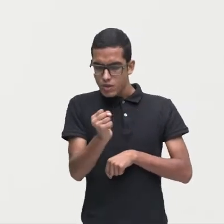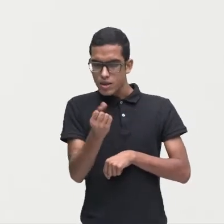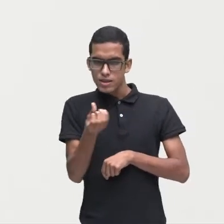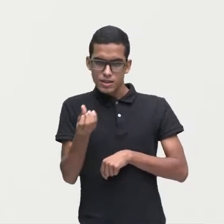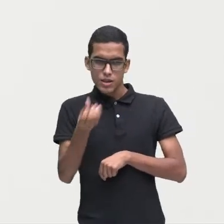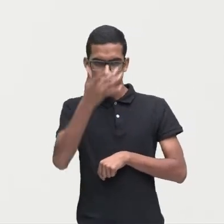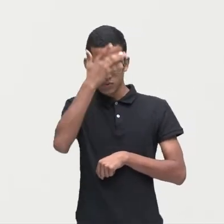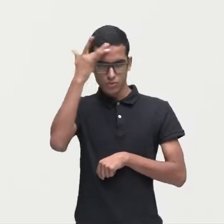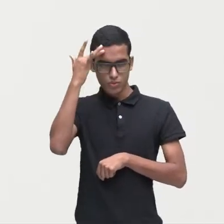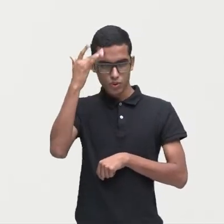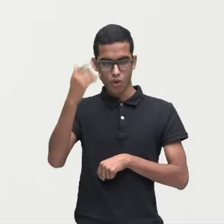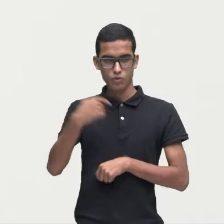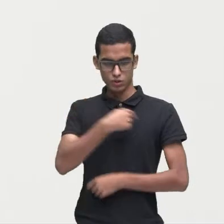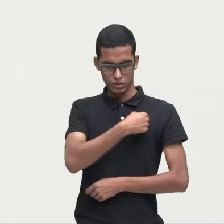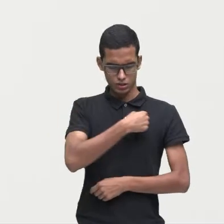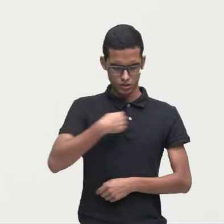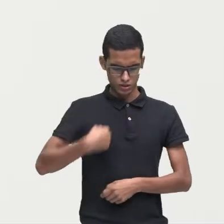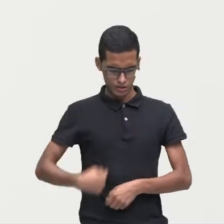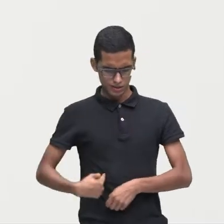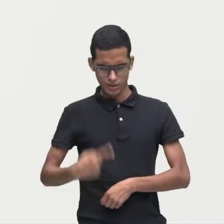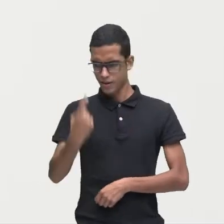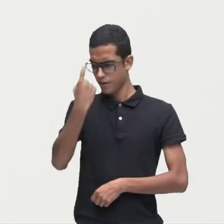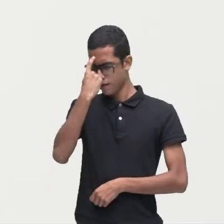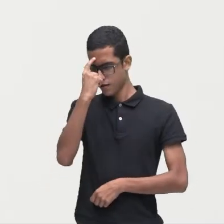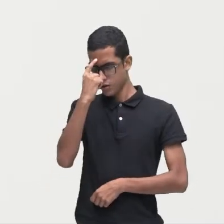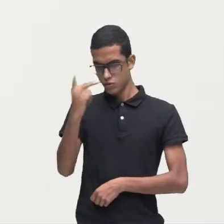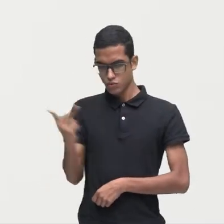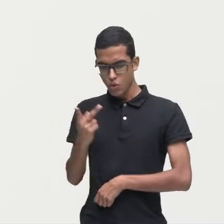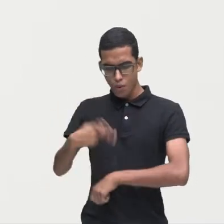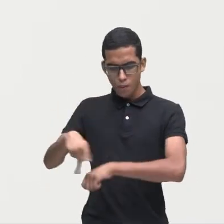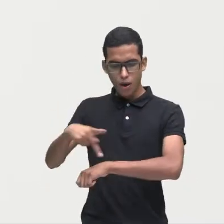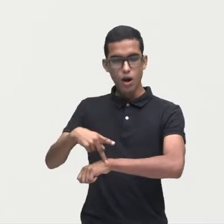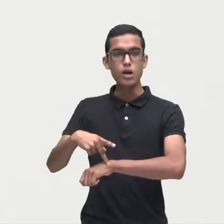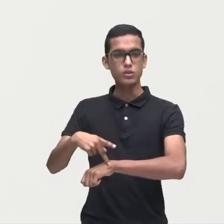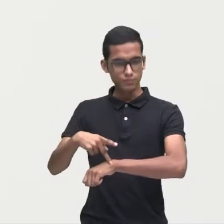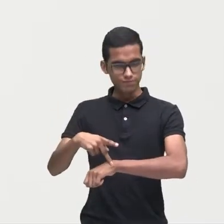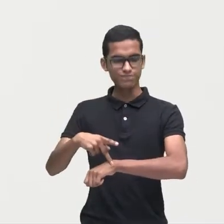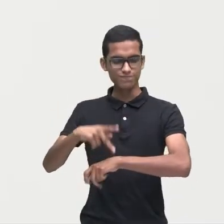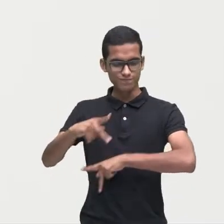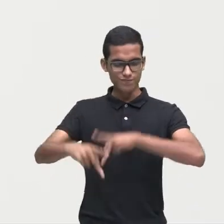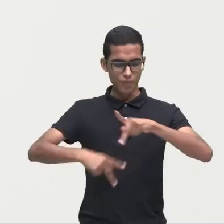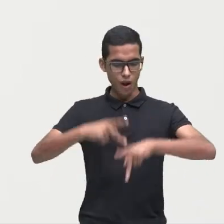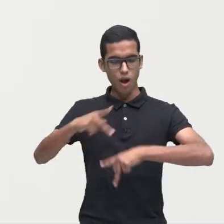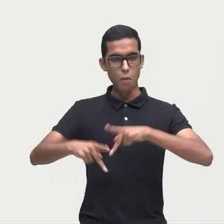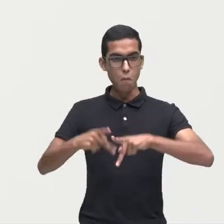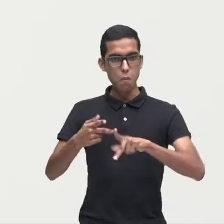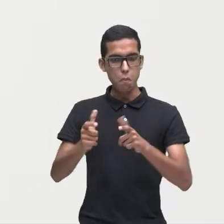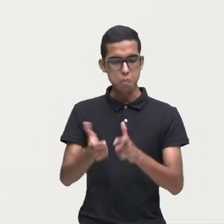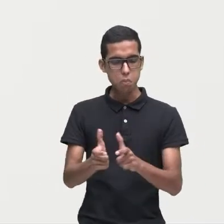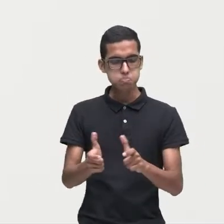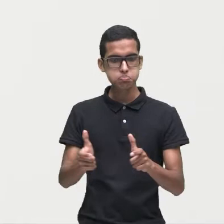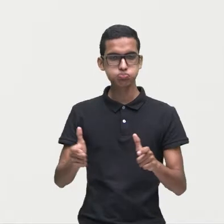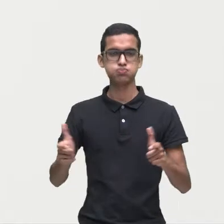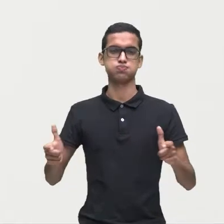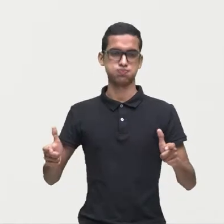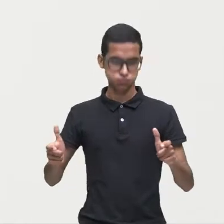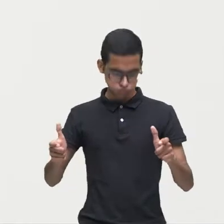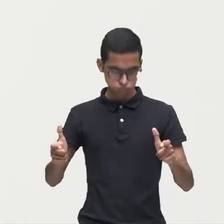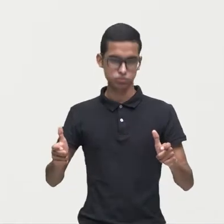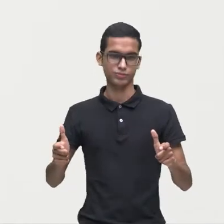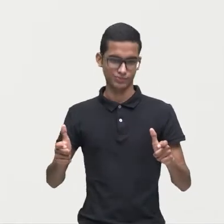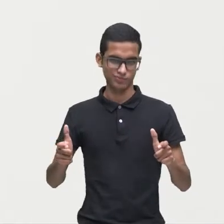países densamente populosos, tá? São países onde a concentração de habitantes por quilômetro quadrado